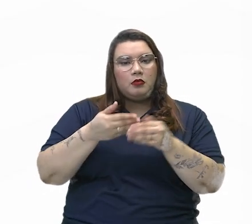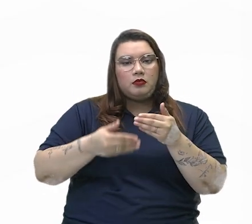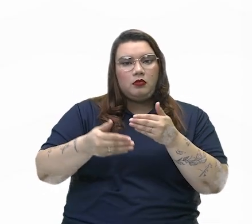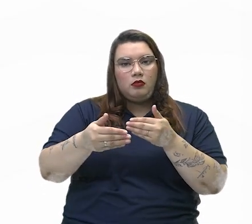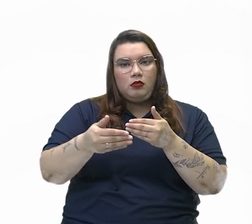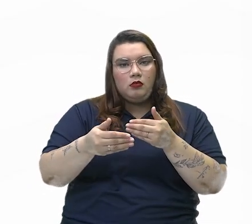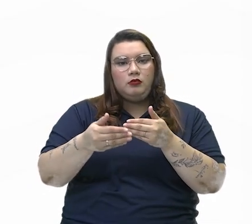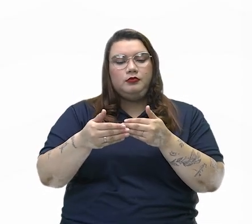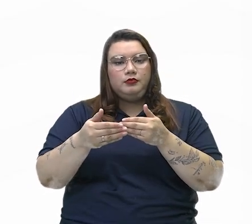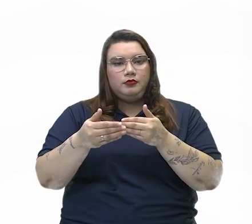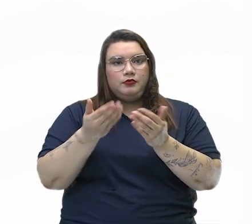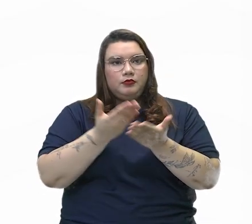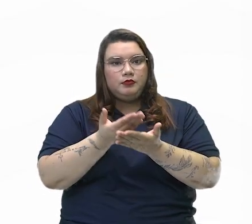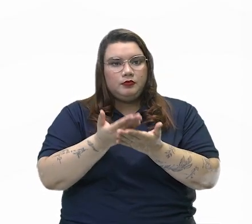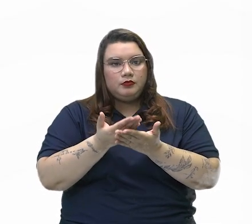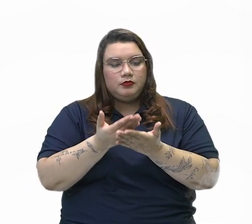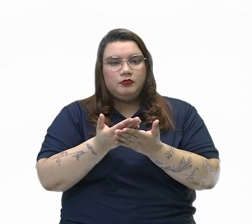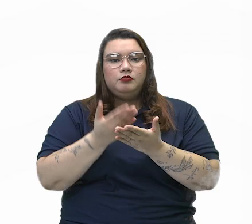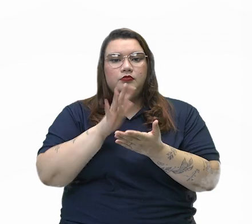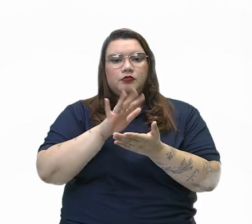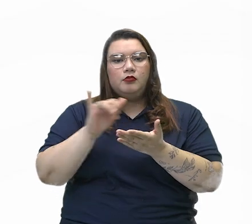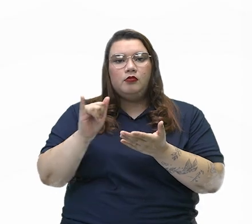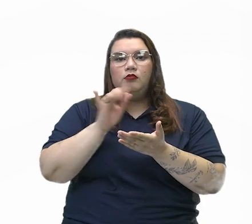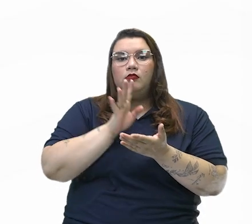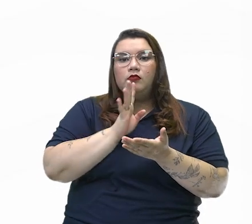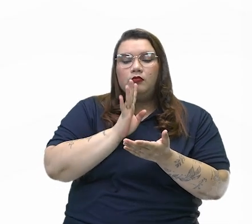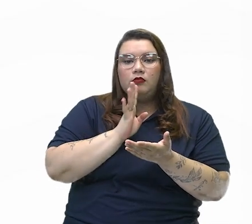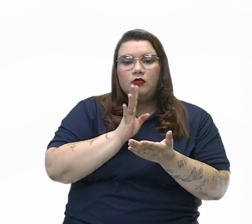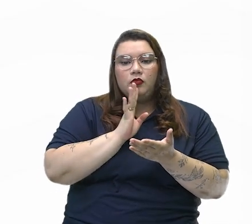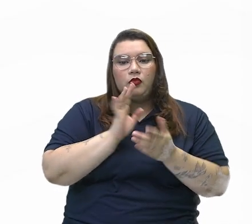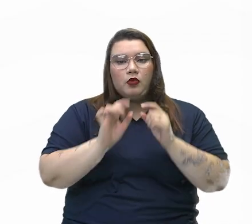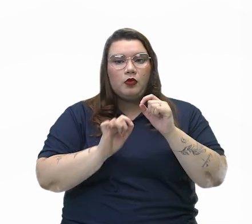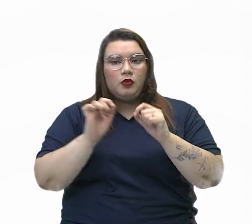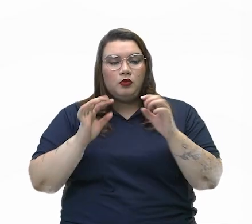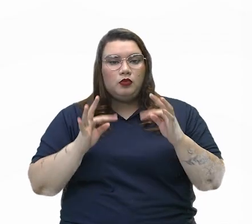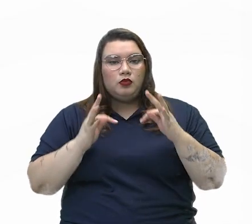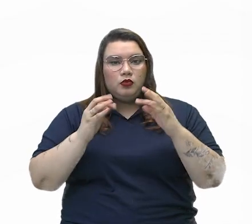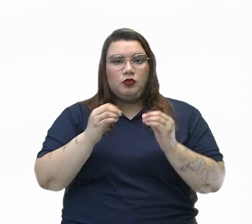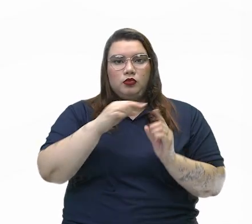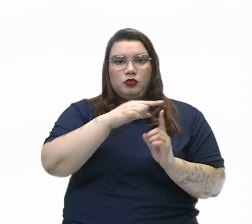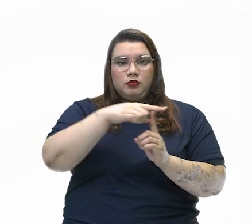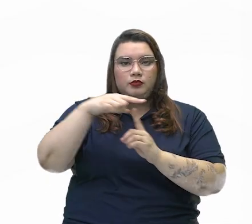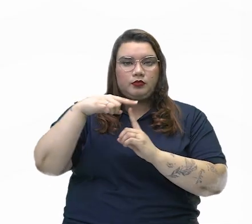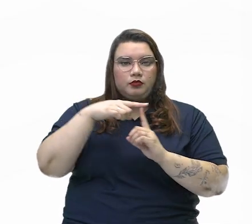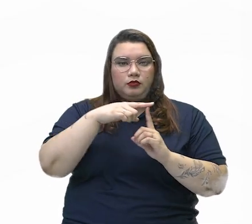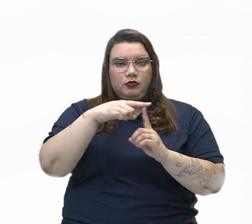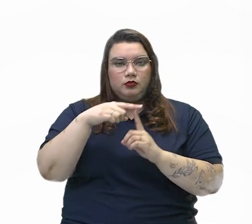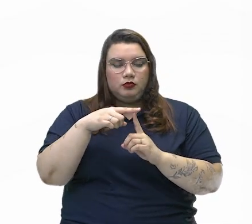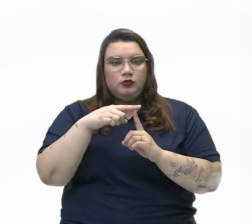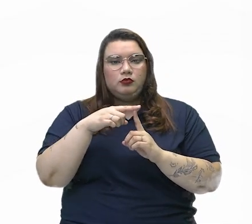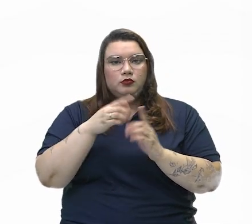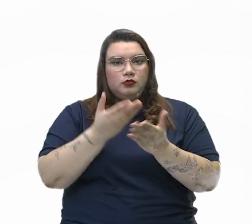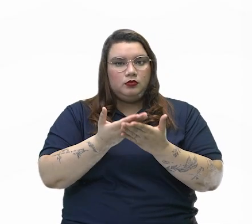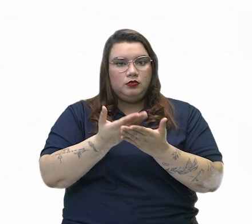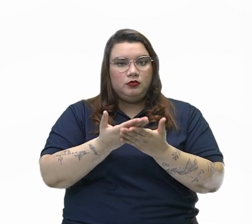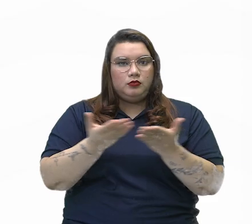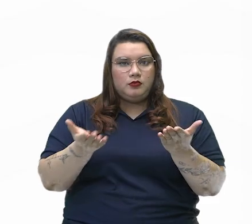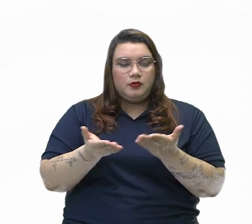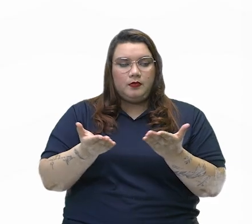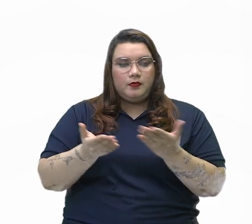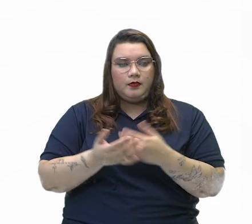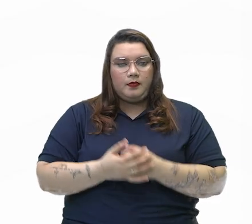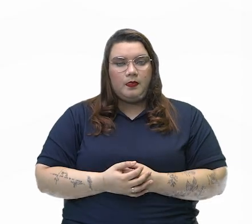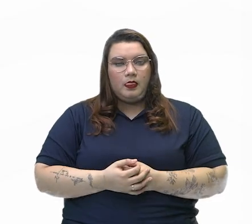daqui a pouquinho, né, na continuação da nossa aula, a gente vai conhecer todos esses tipos de lentes que nós estamos